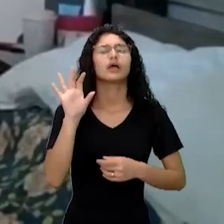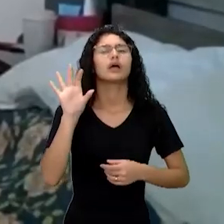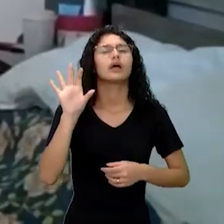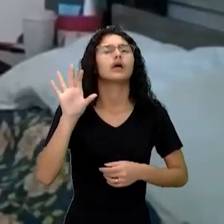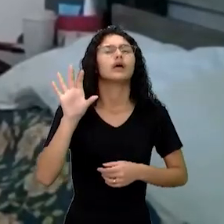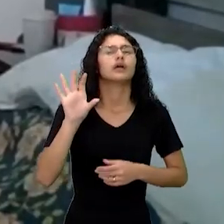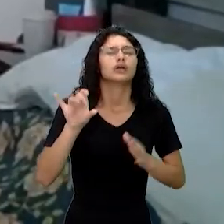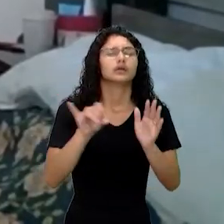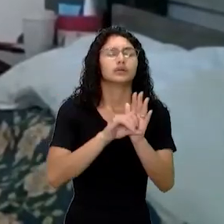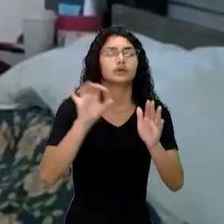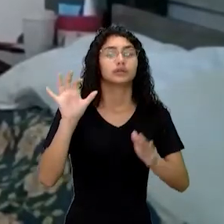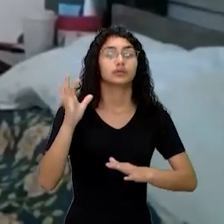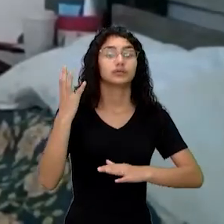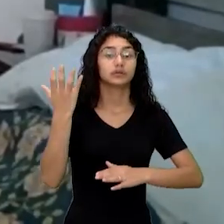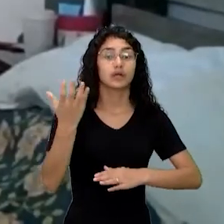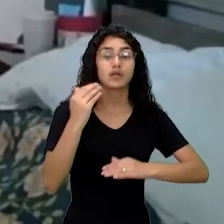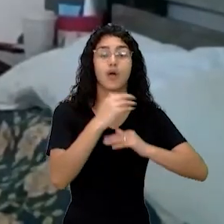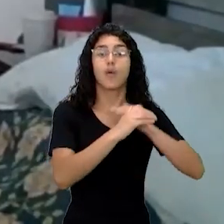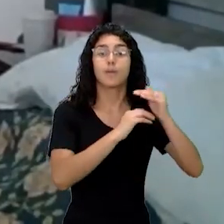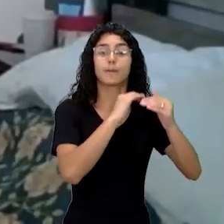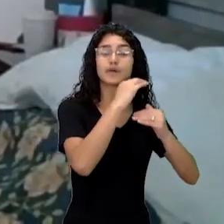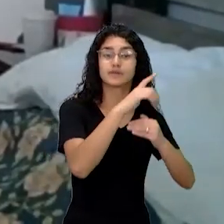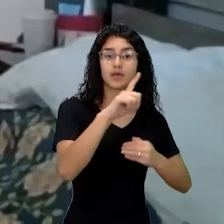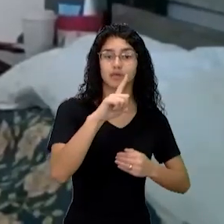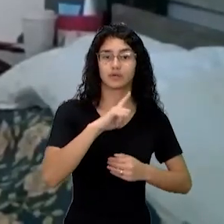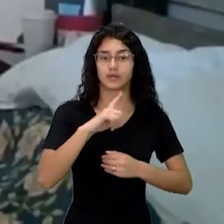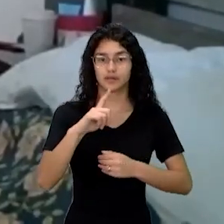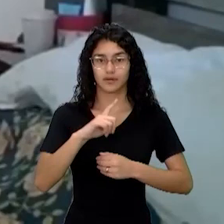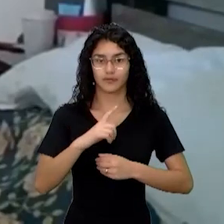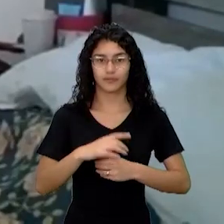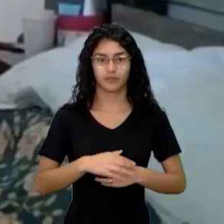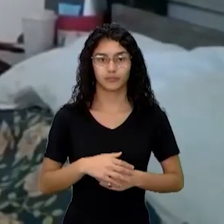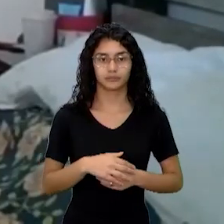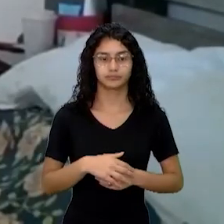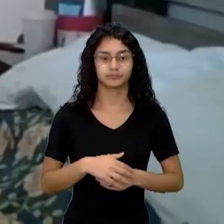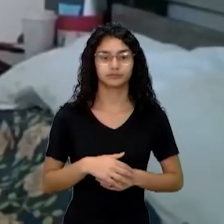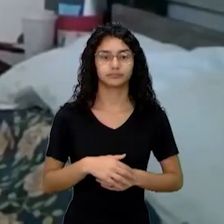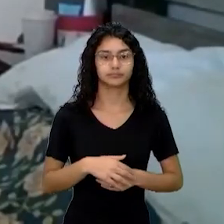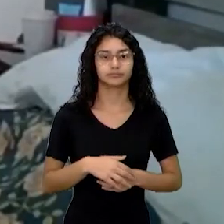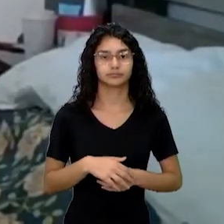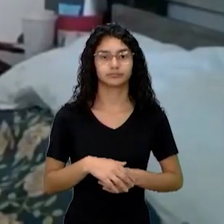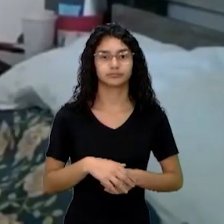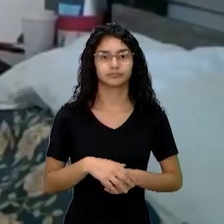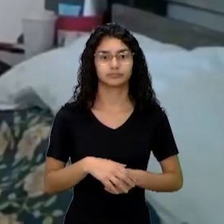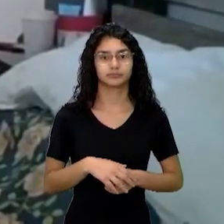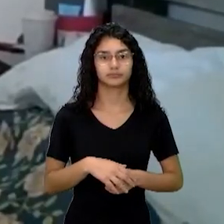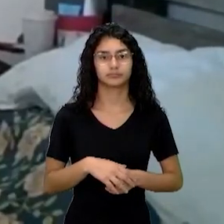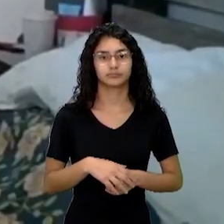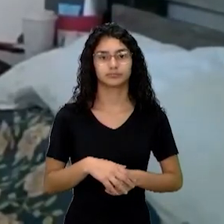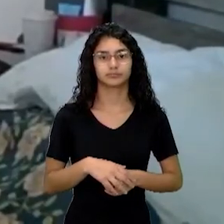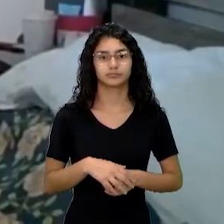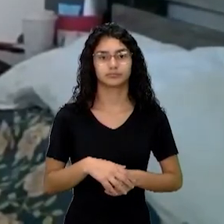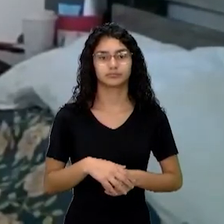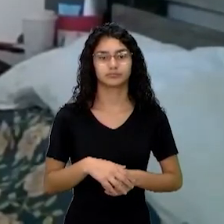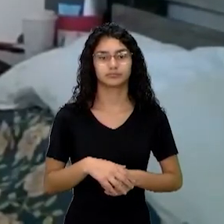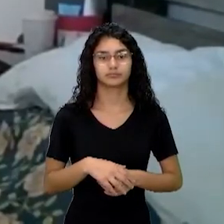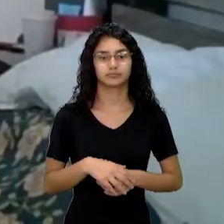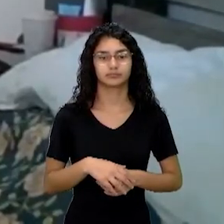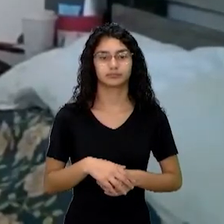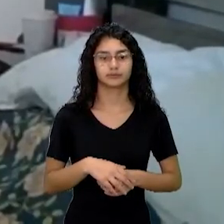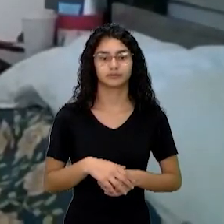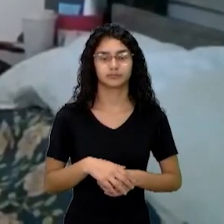uma ideia, né. O processo de identificação, ele é bastante,